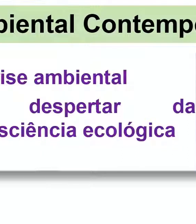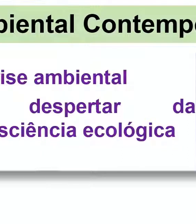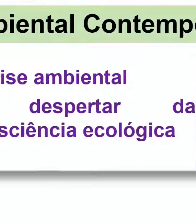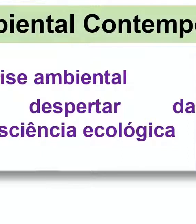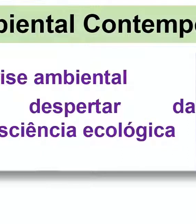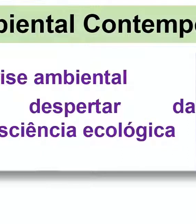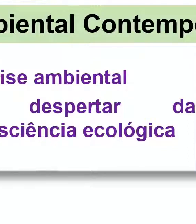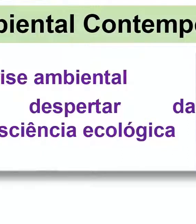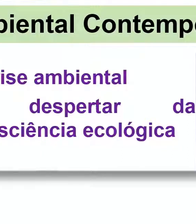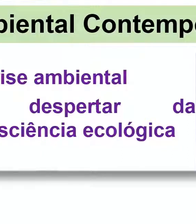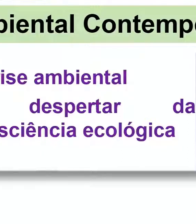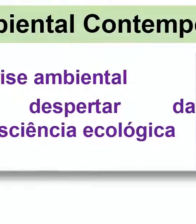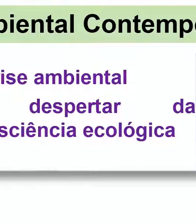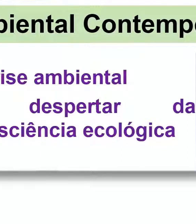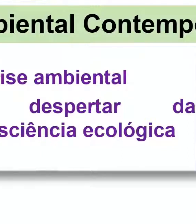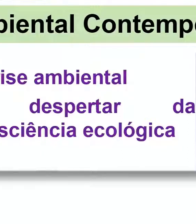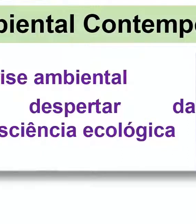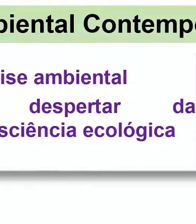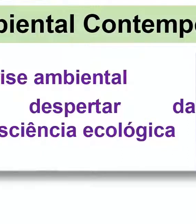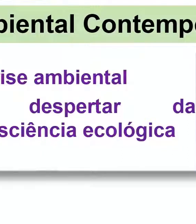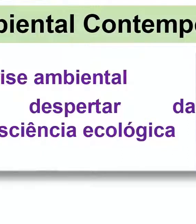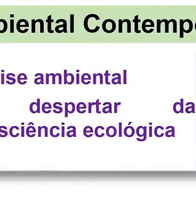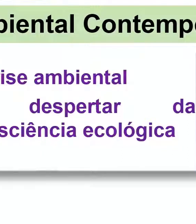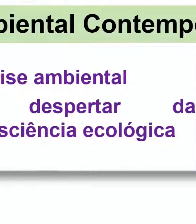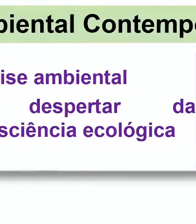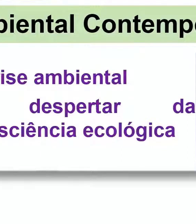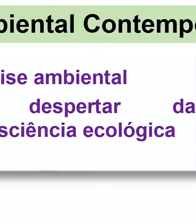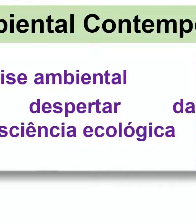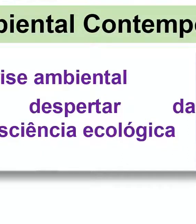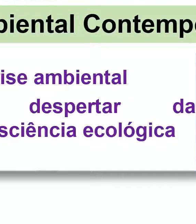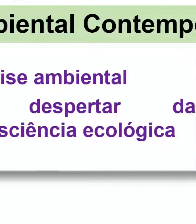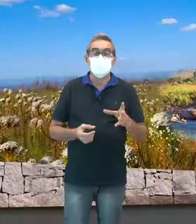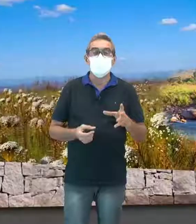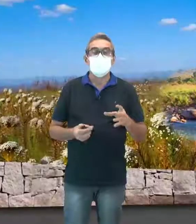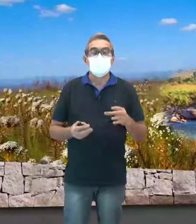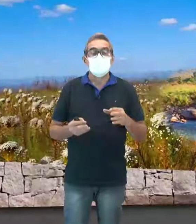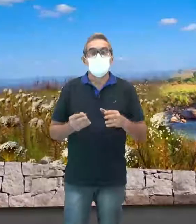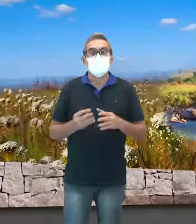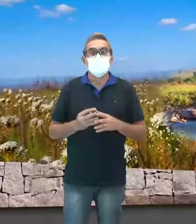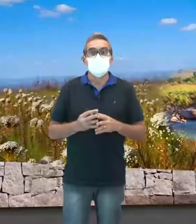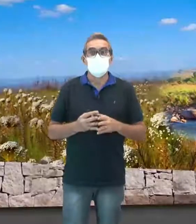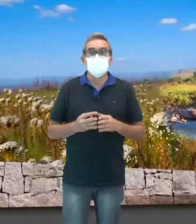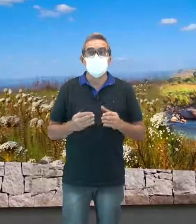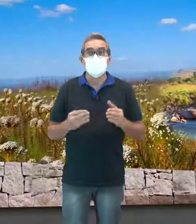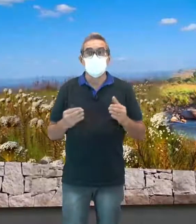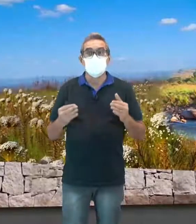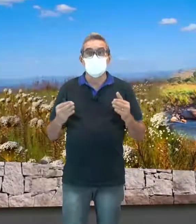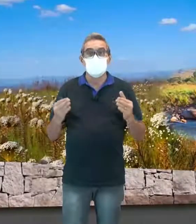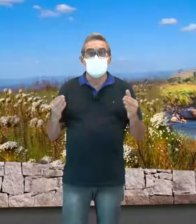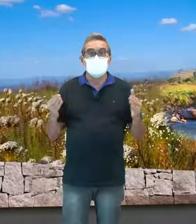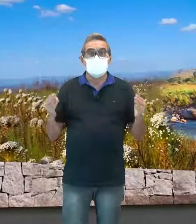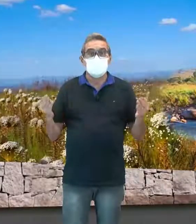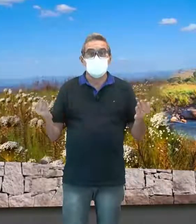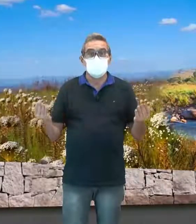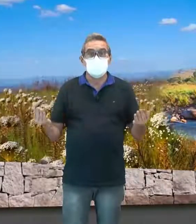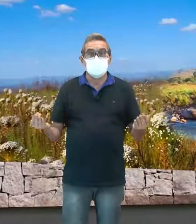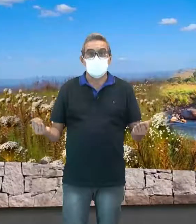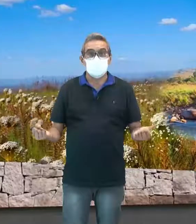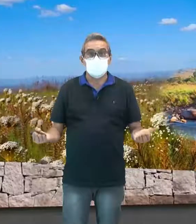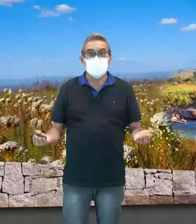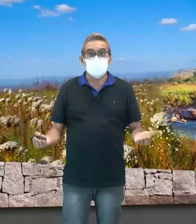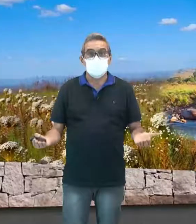ecológica. Portanto, quando nós falamos de meio ambiente, nós estamos falando